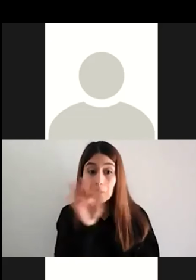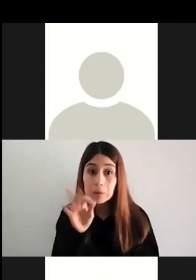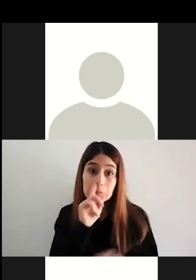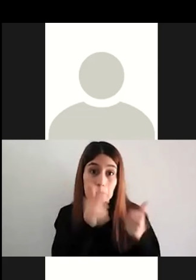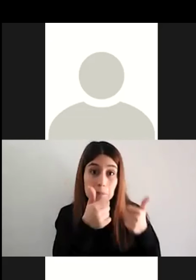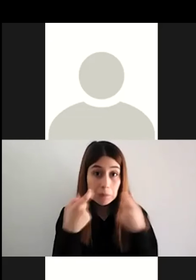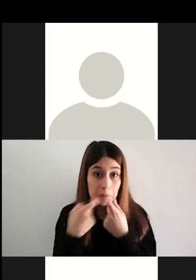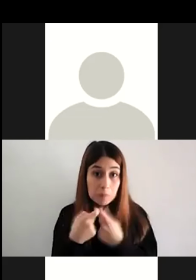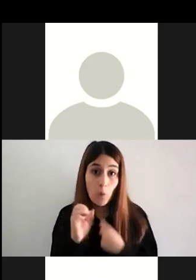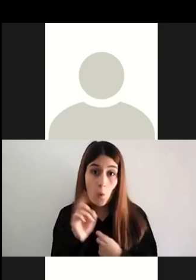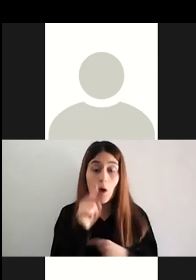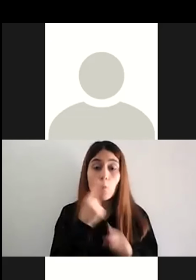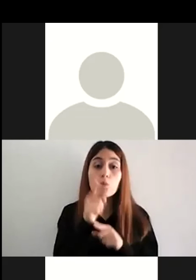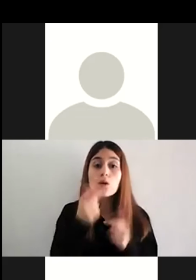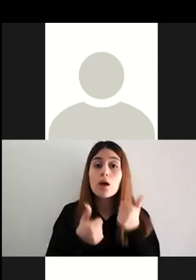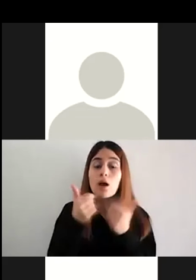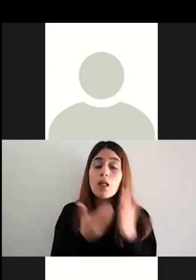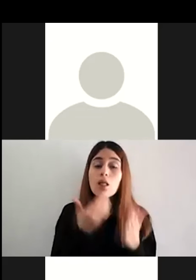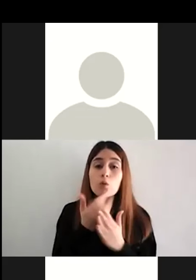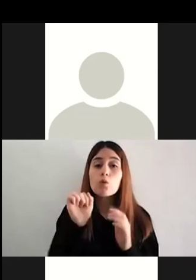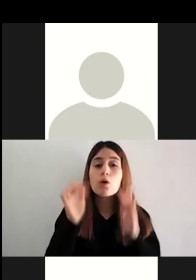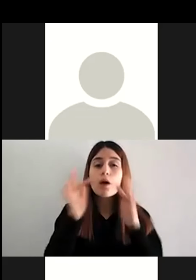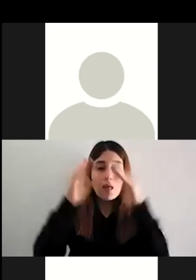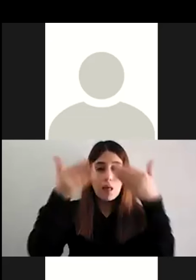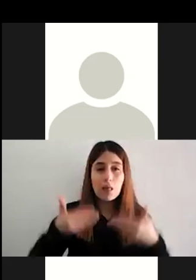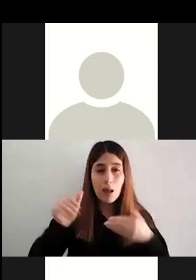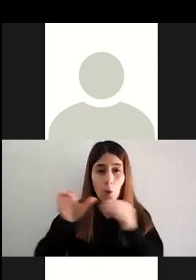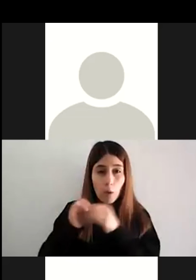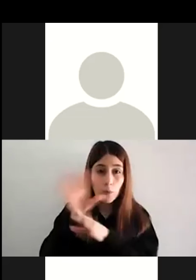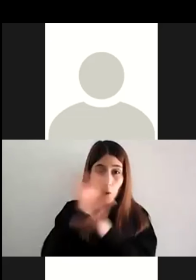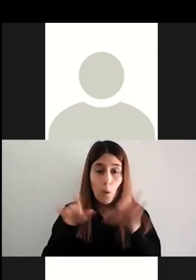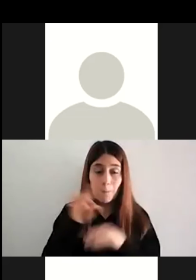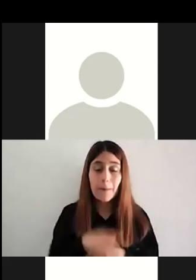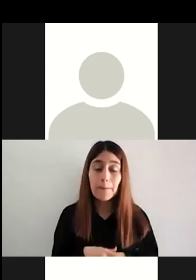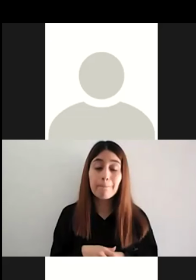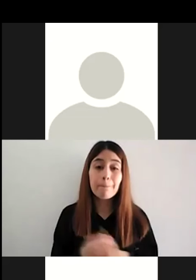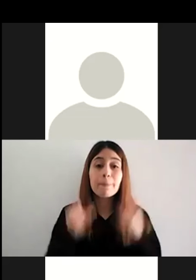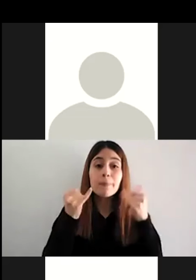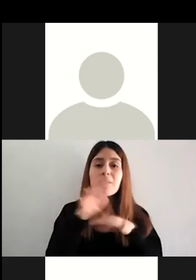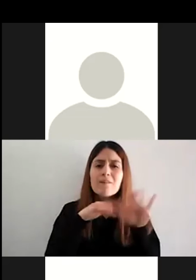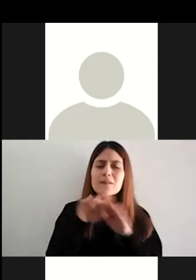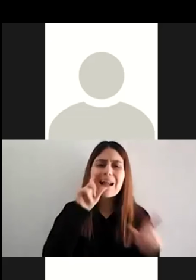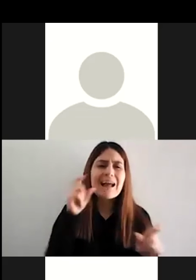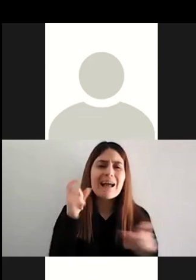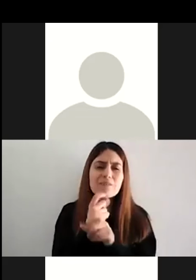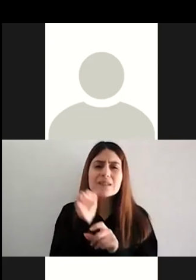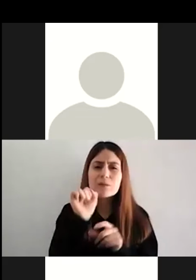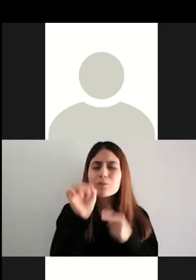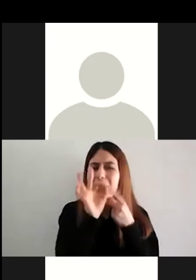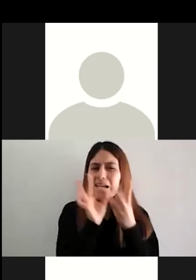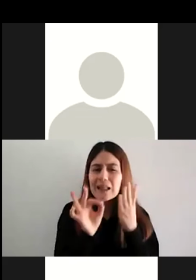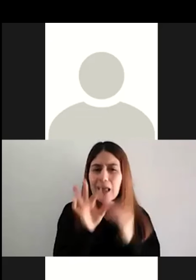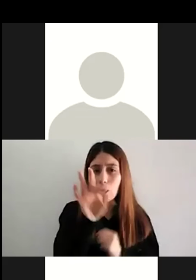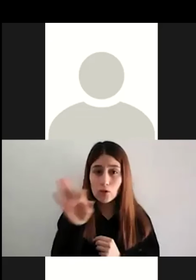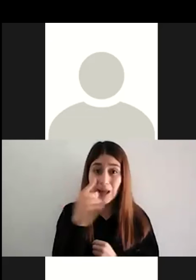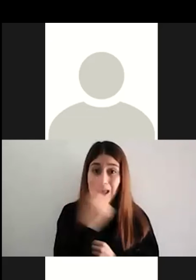na plataforma da Comissão Europeia, foi feita uma revisão dos critérios de elegibilidade por cada uma das